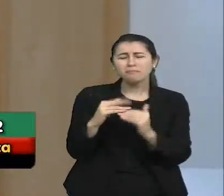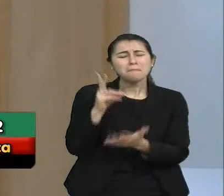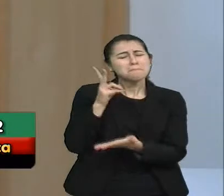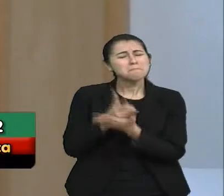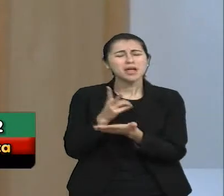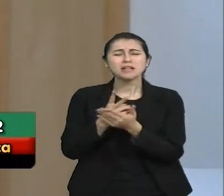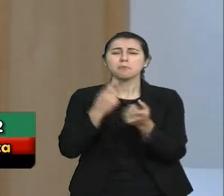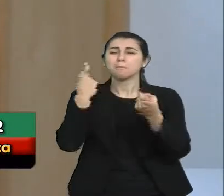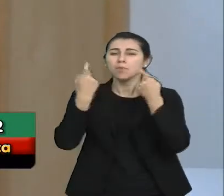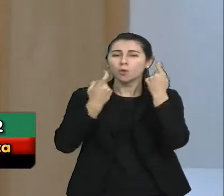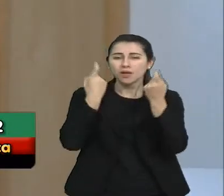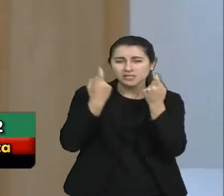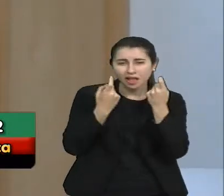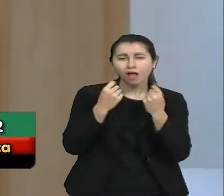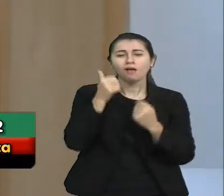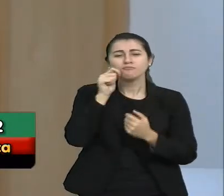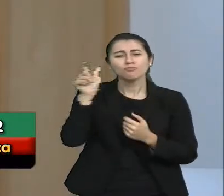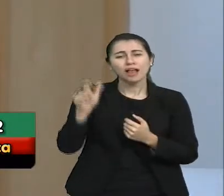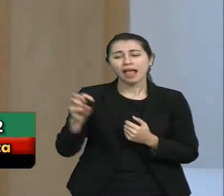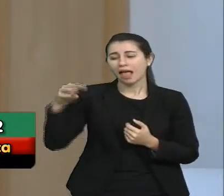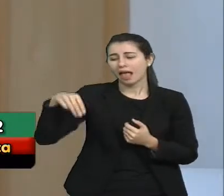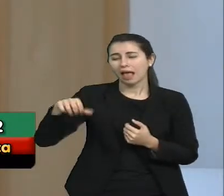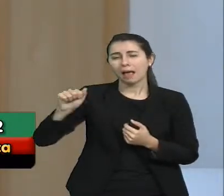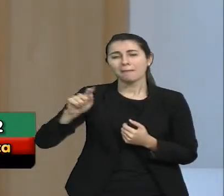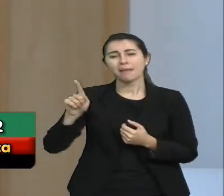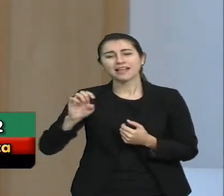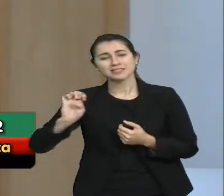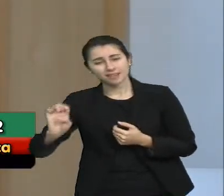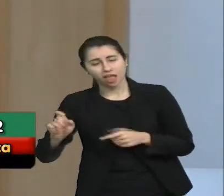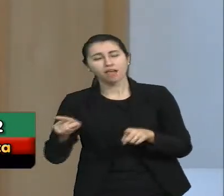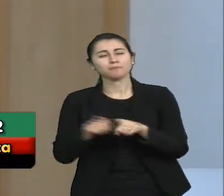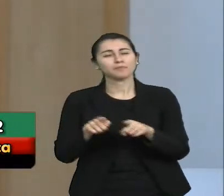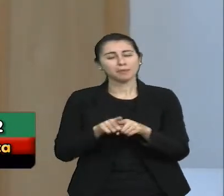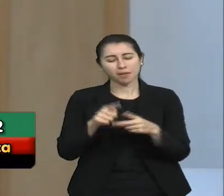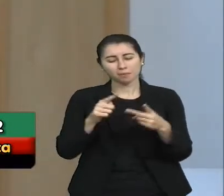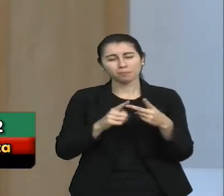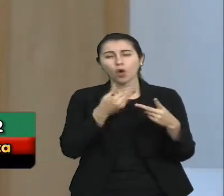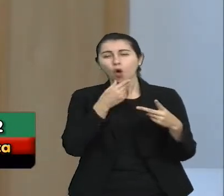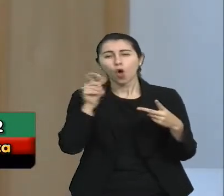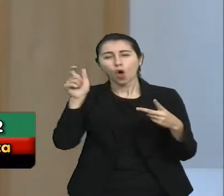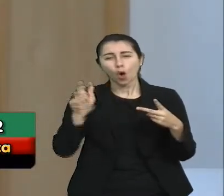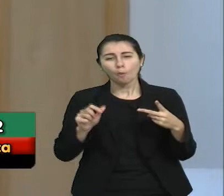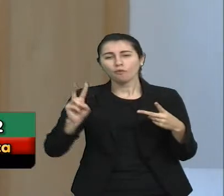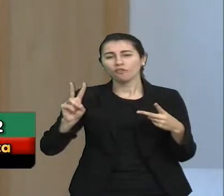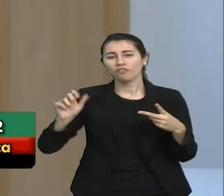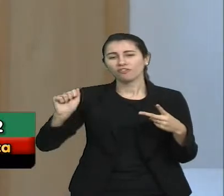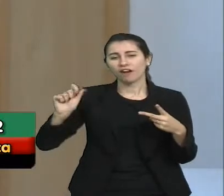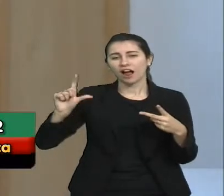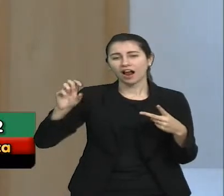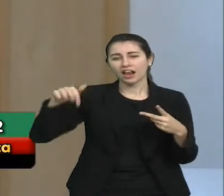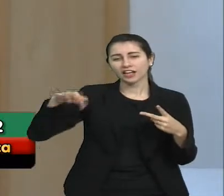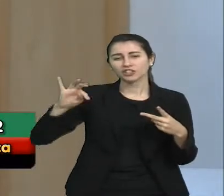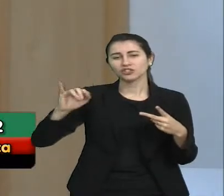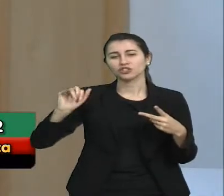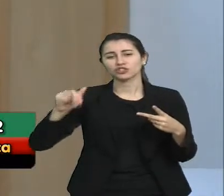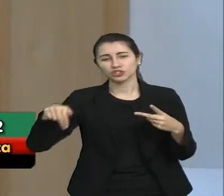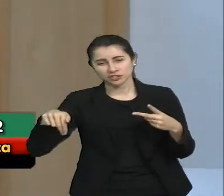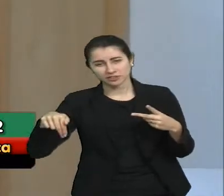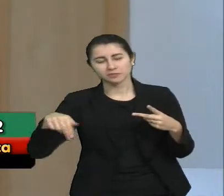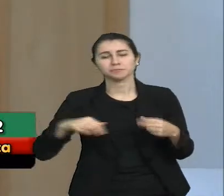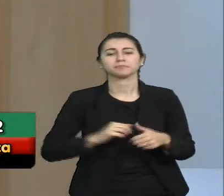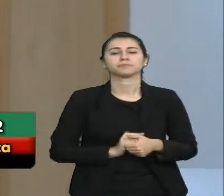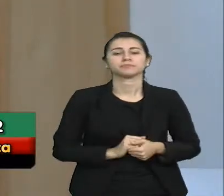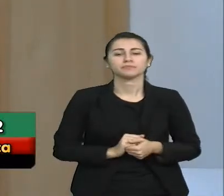e do Valentim. Quando a gente engloba todo mundo, às vezes a gente corre o risco de